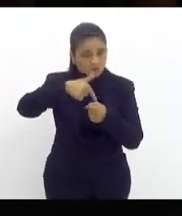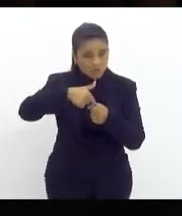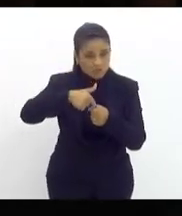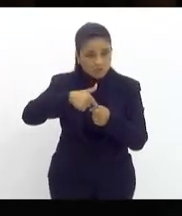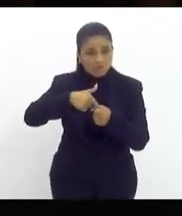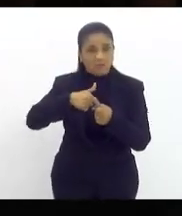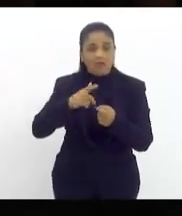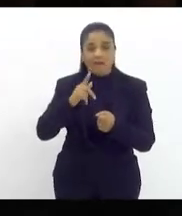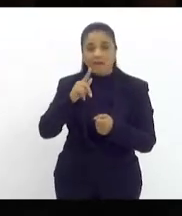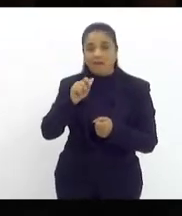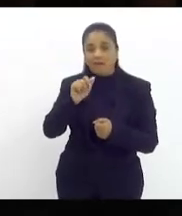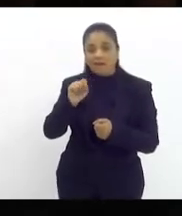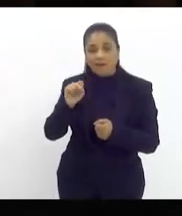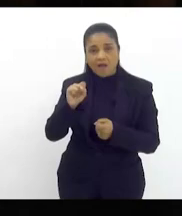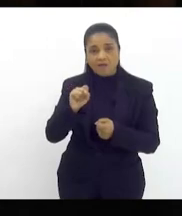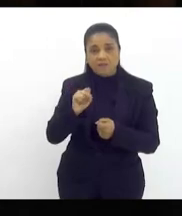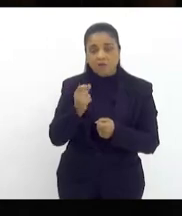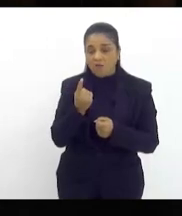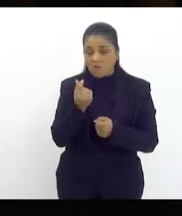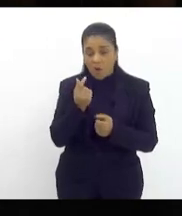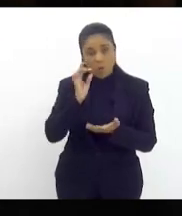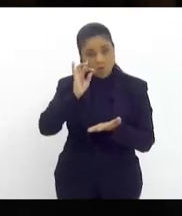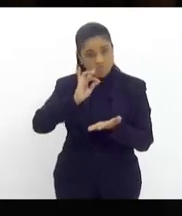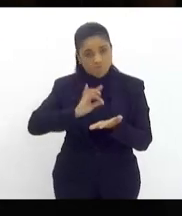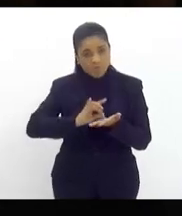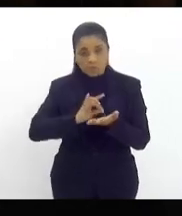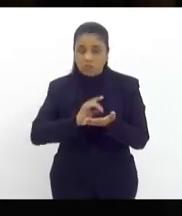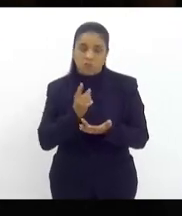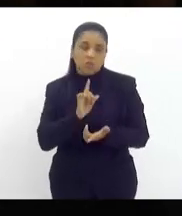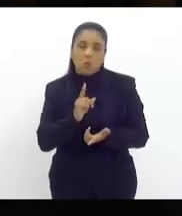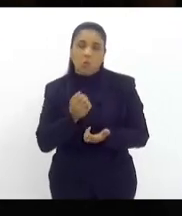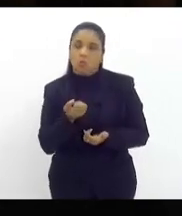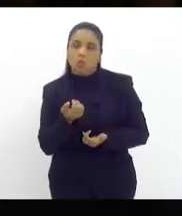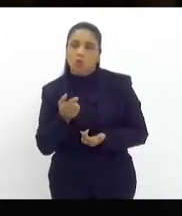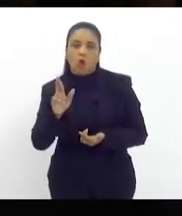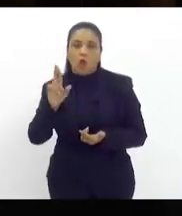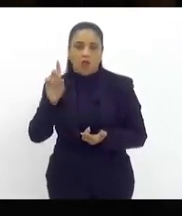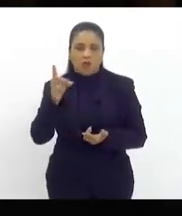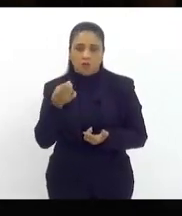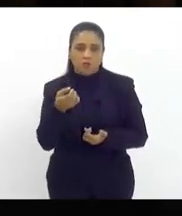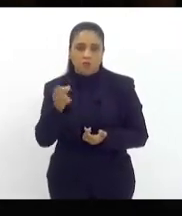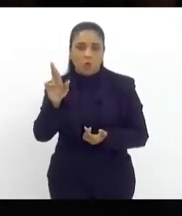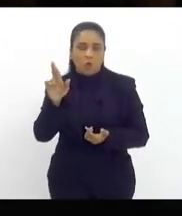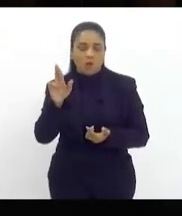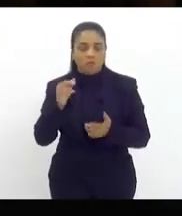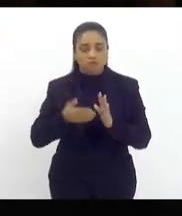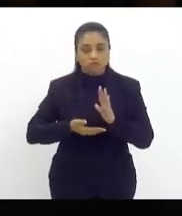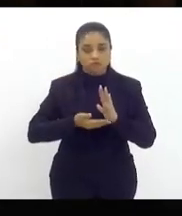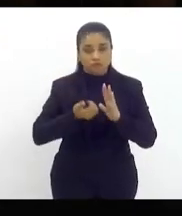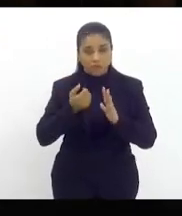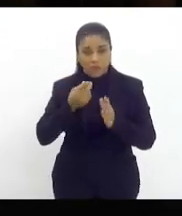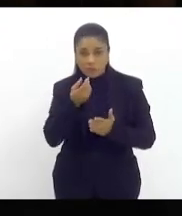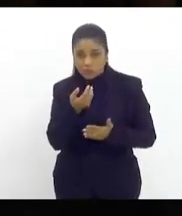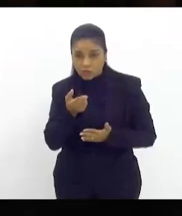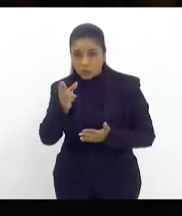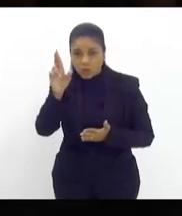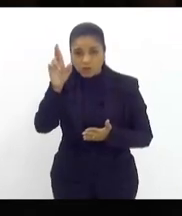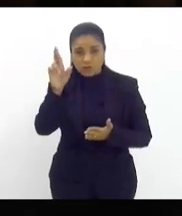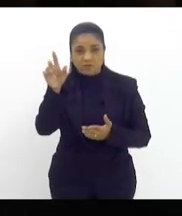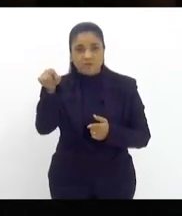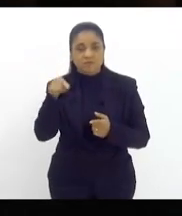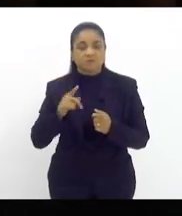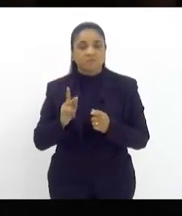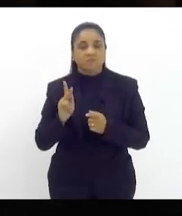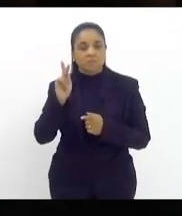custo do real e não do dólar. Então, tirar a dolarização da economia da